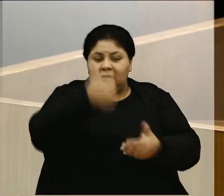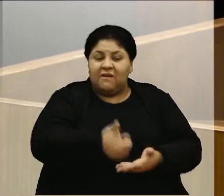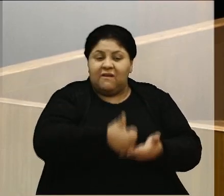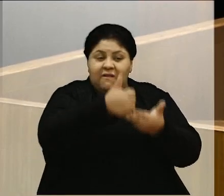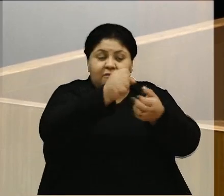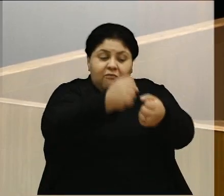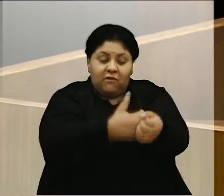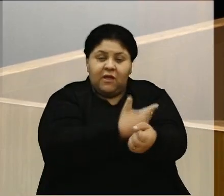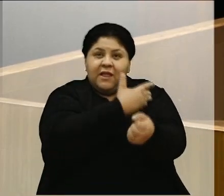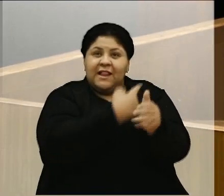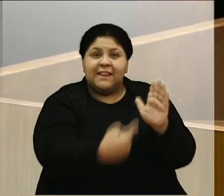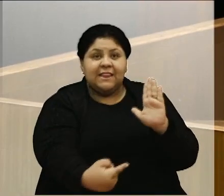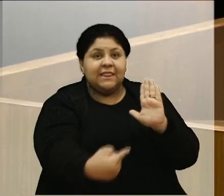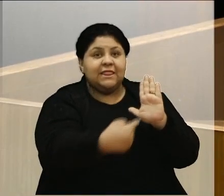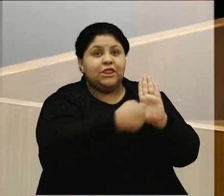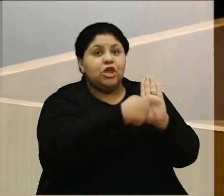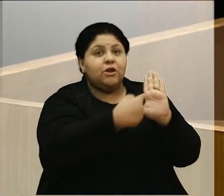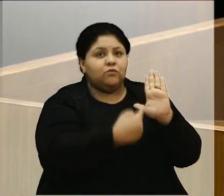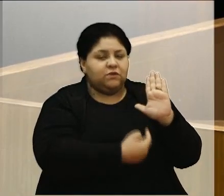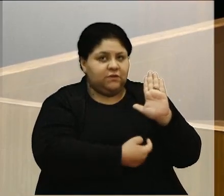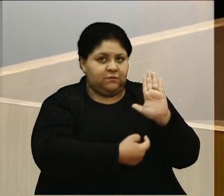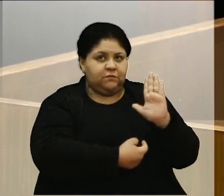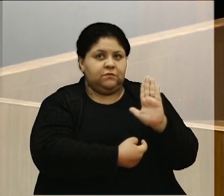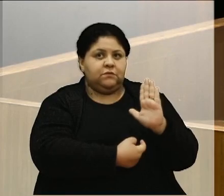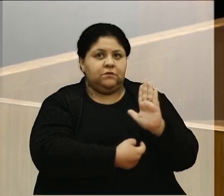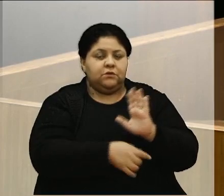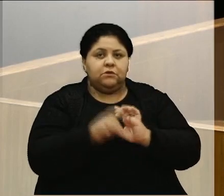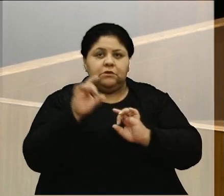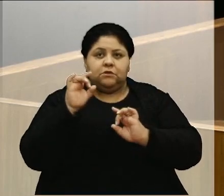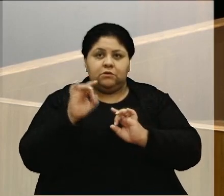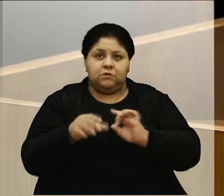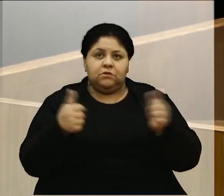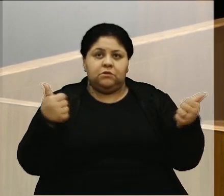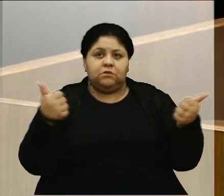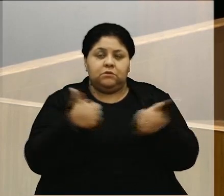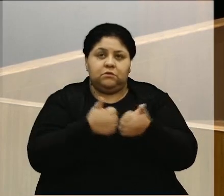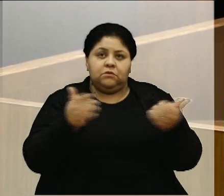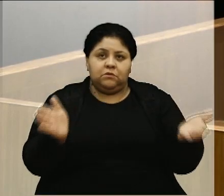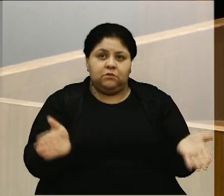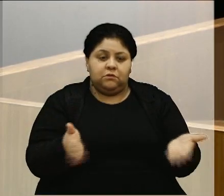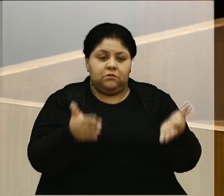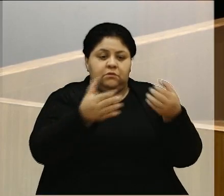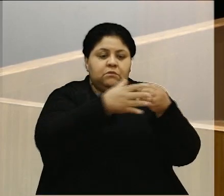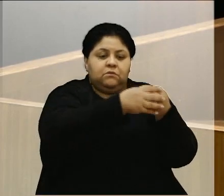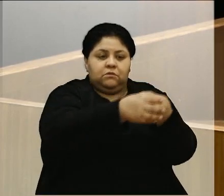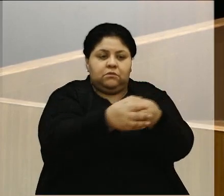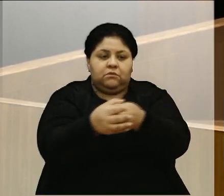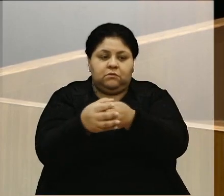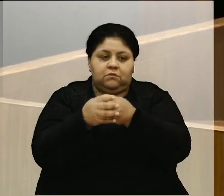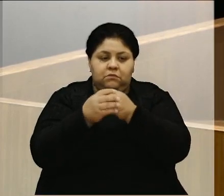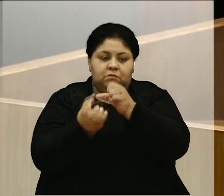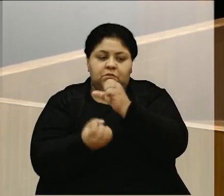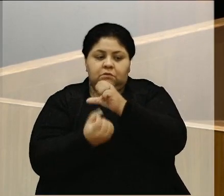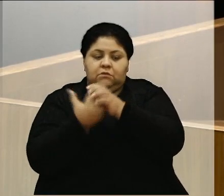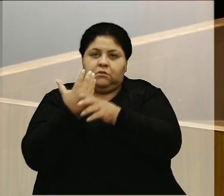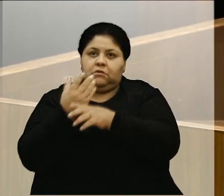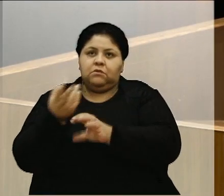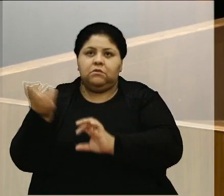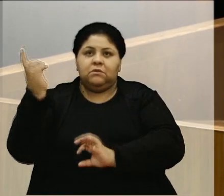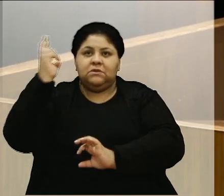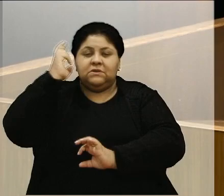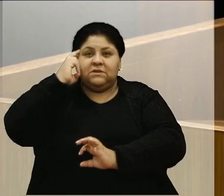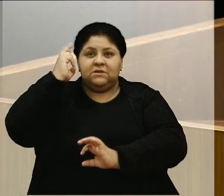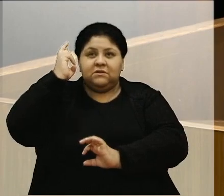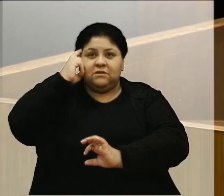e denunciando casos de violência. Somente através do engajamento coletivo e da criação de uma cultura de